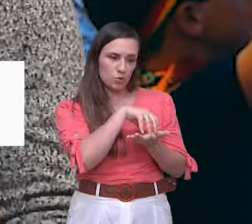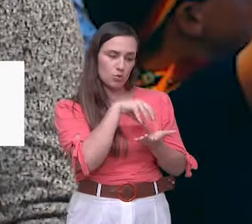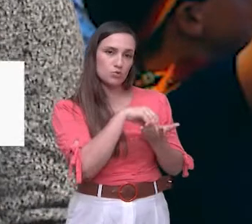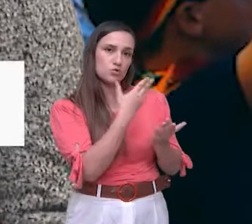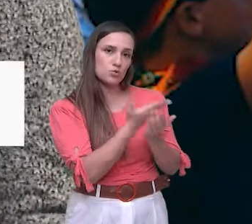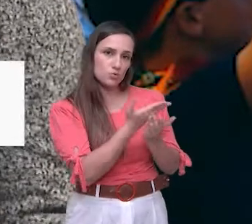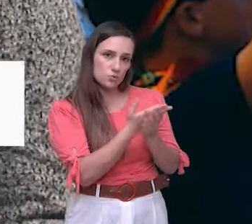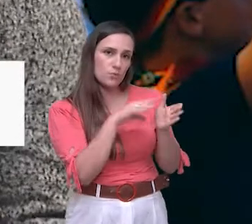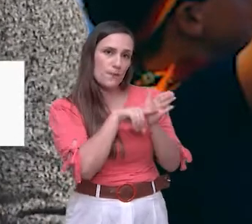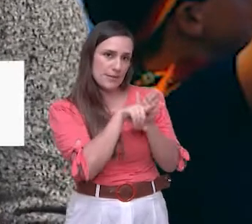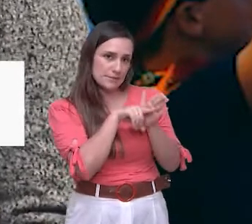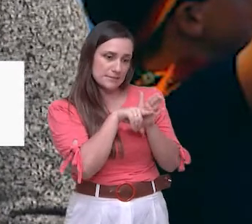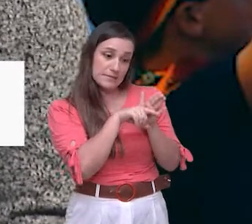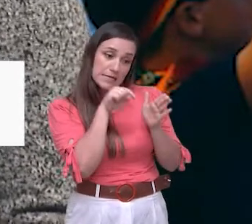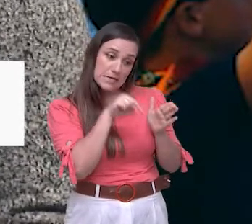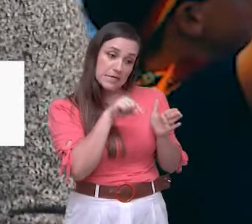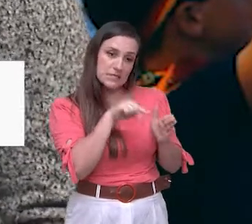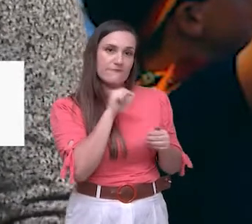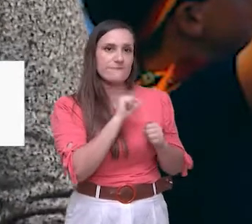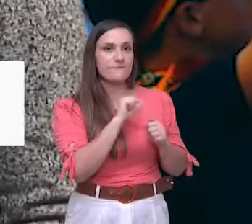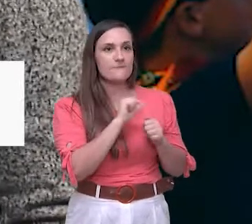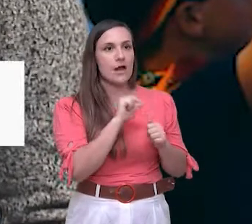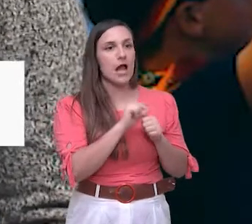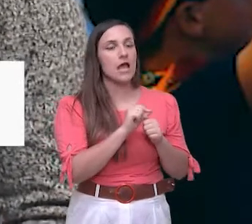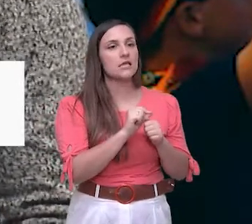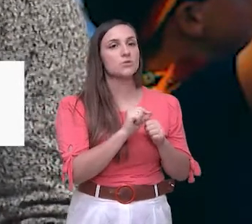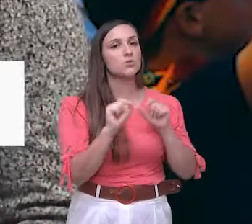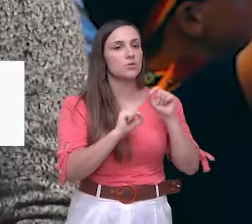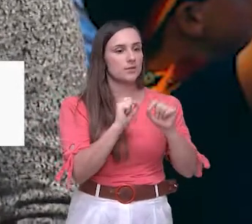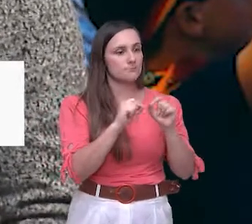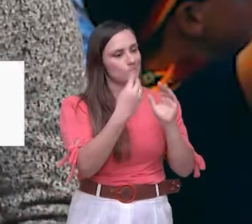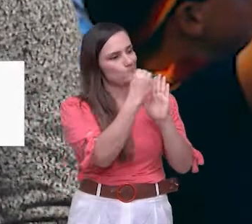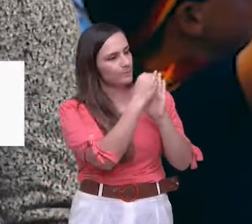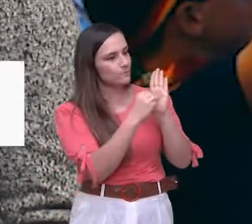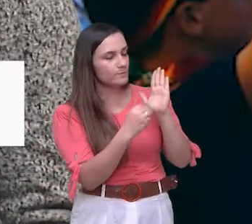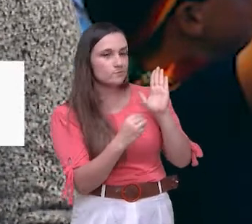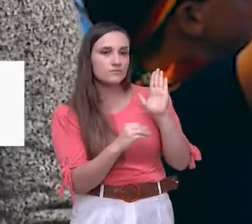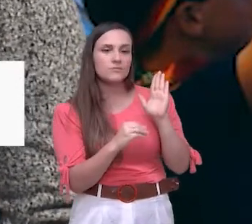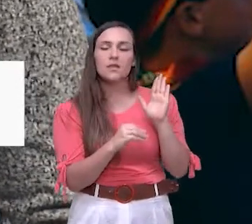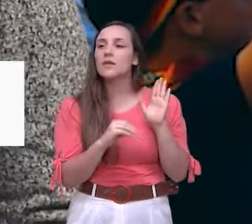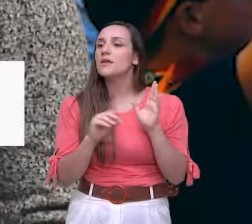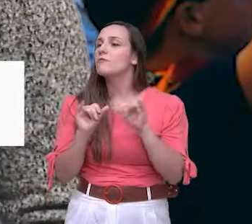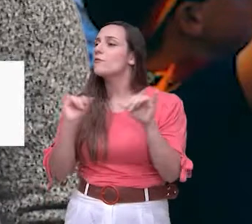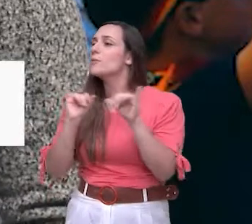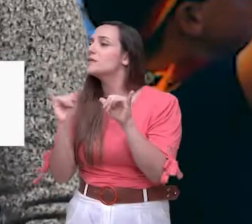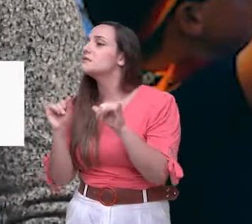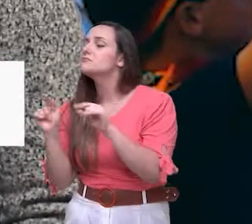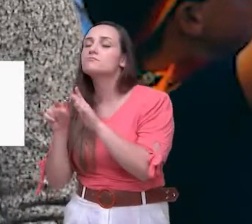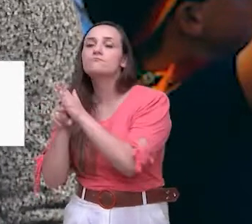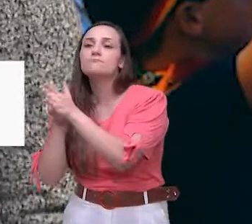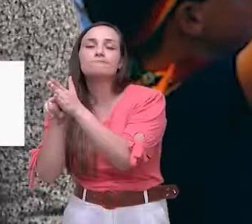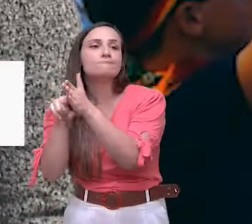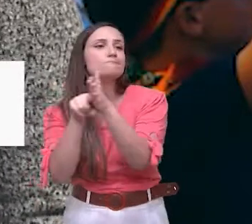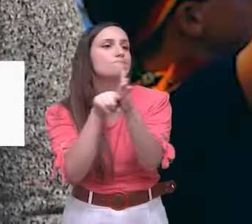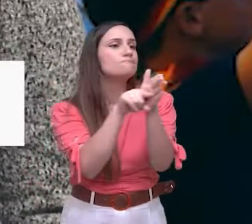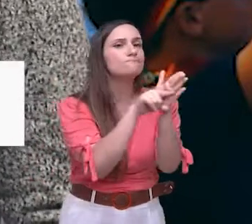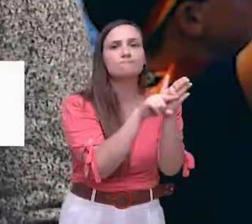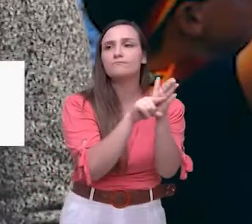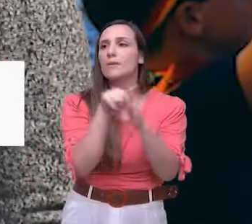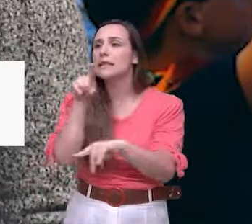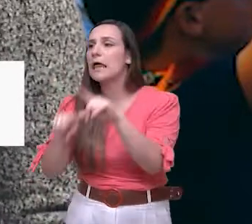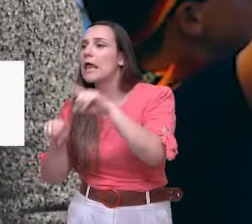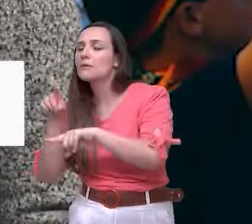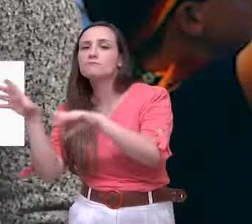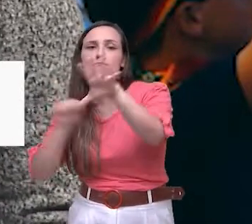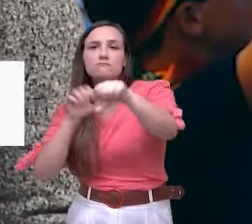trabalhos a gente vai ter um núcleo de estudos e pesquisas né que vai ser responsável pela com isso pela elaboração pela coleta de dados